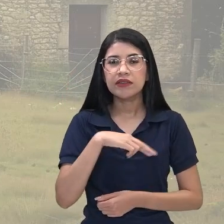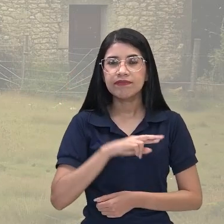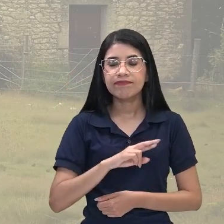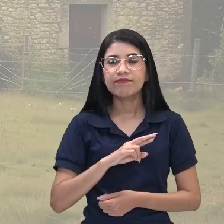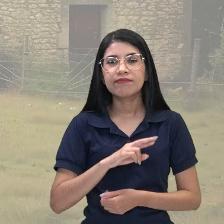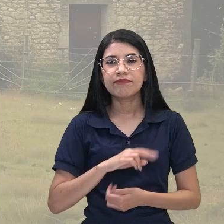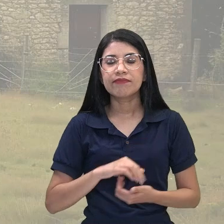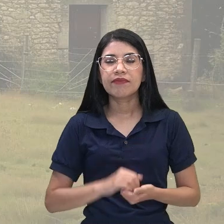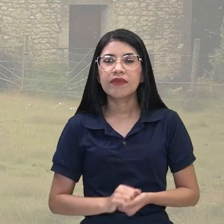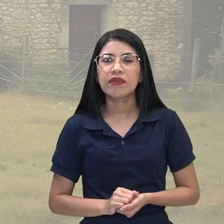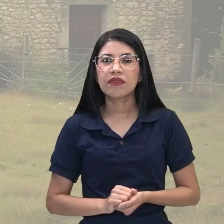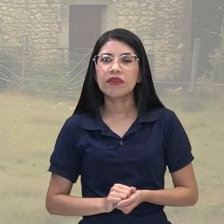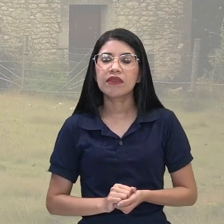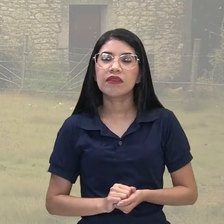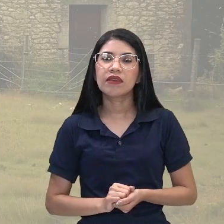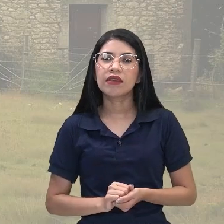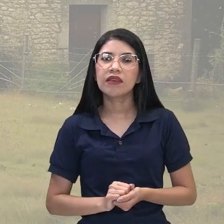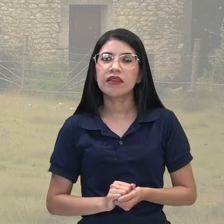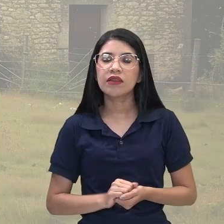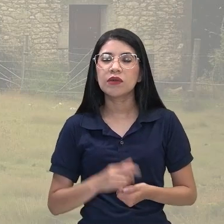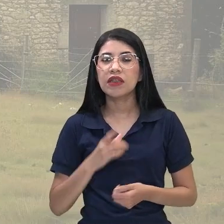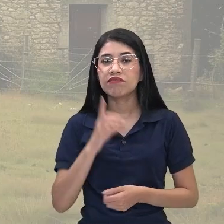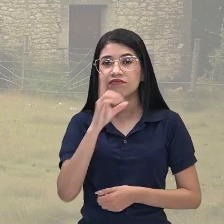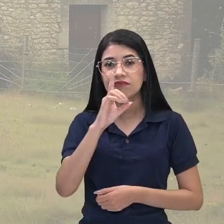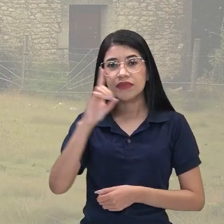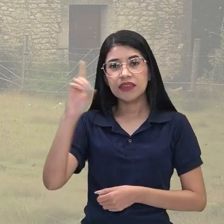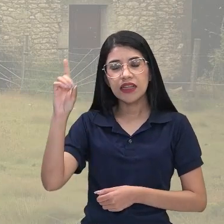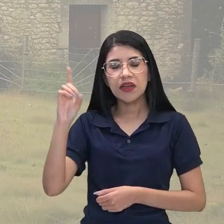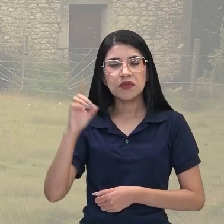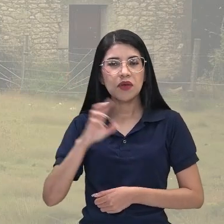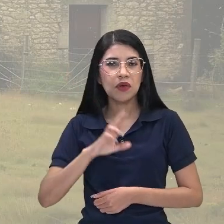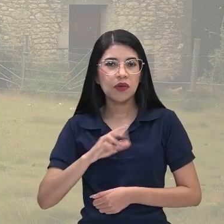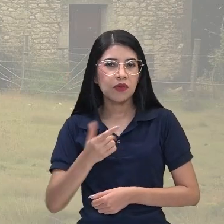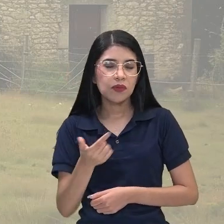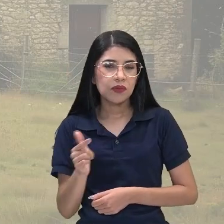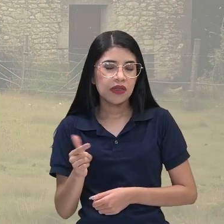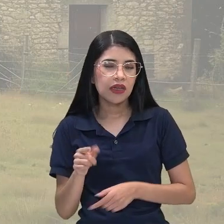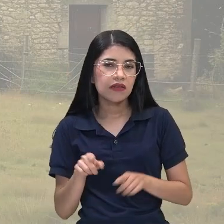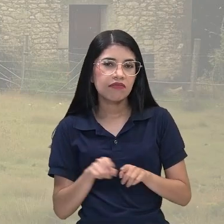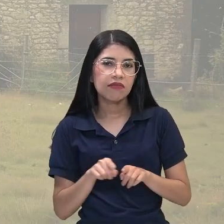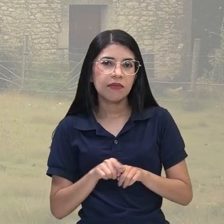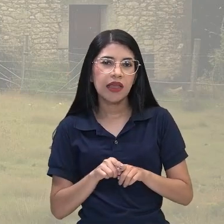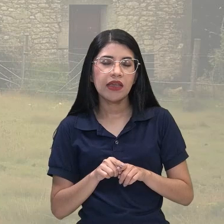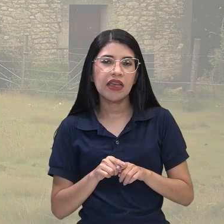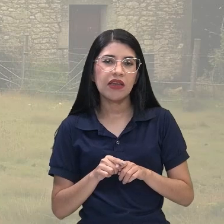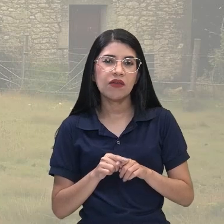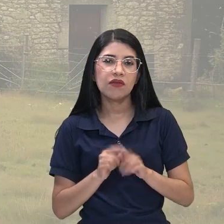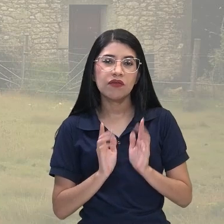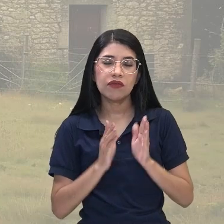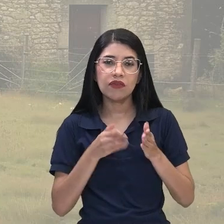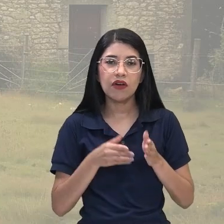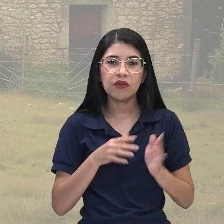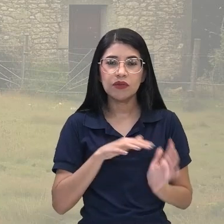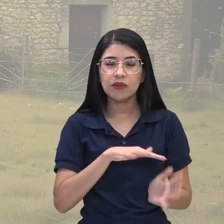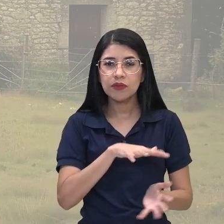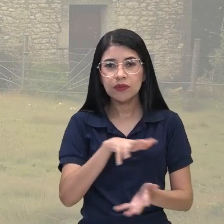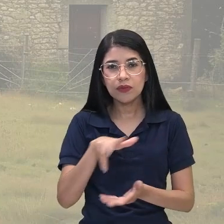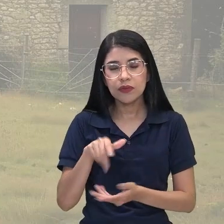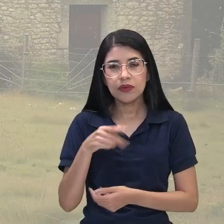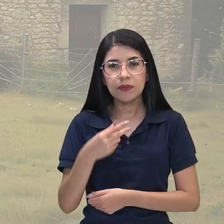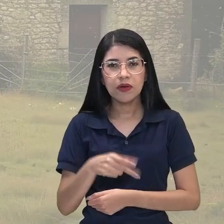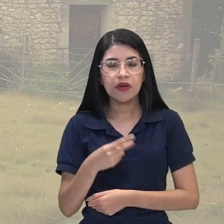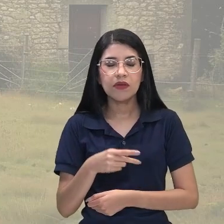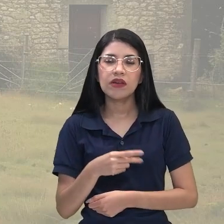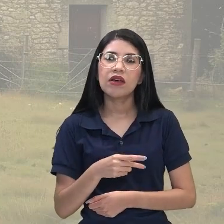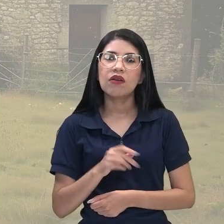tenho um Deus, não, eu vou pelas coisas terrenas. Então, eles tinham